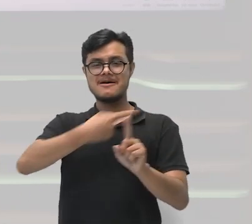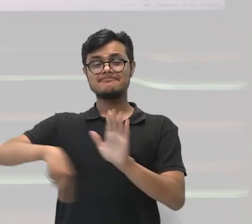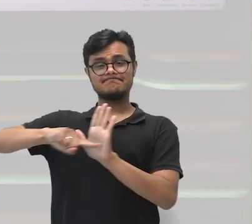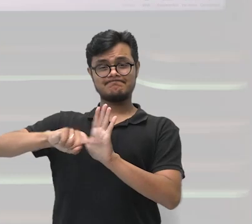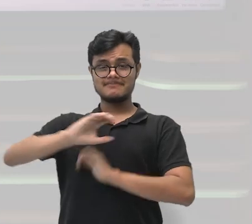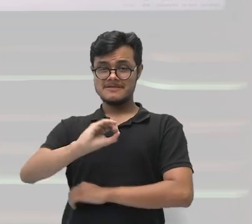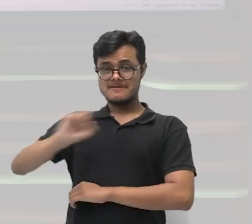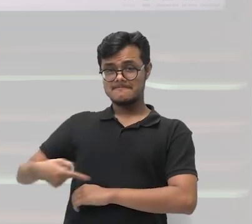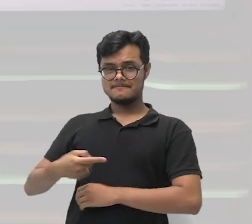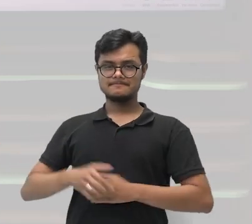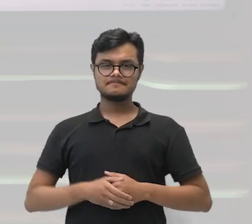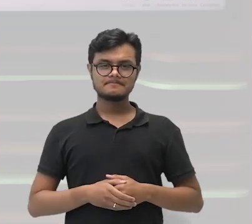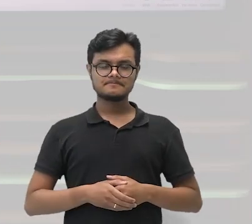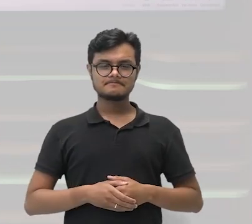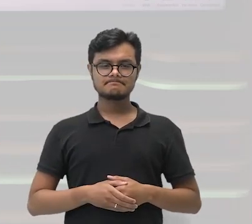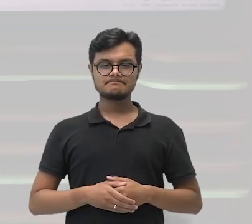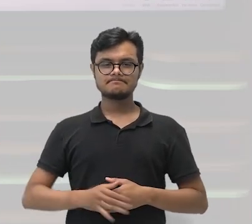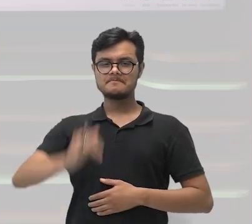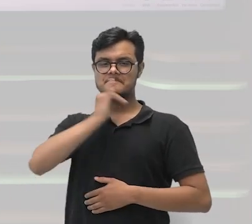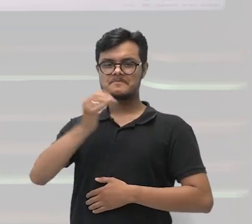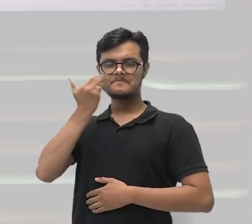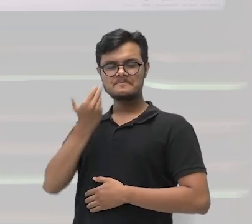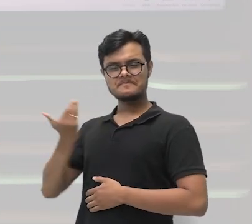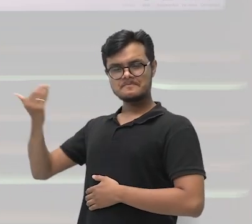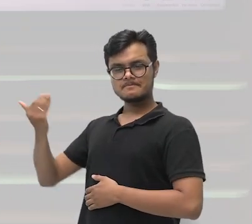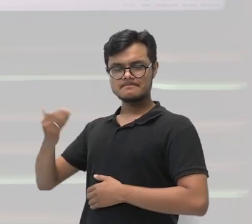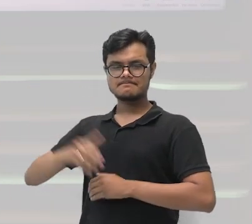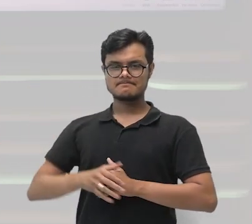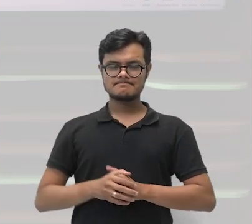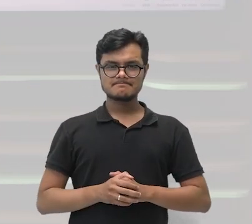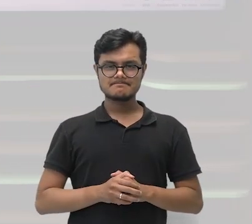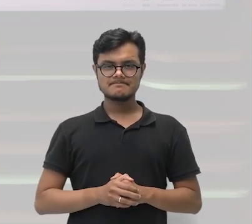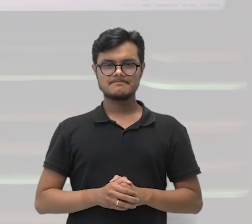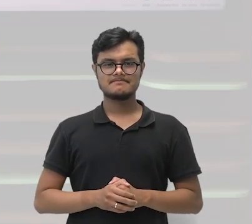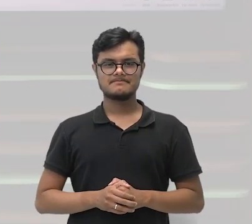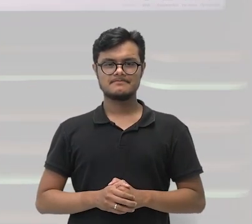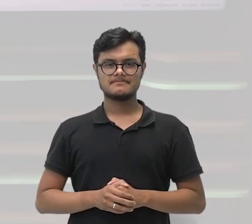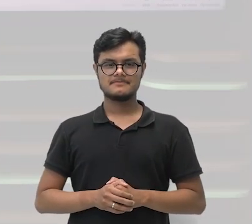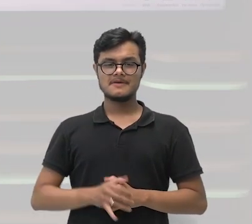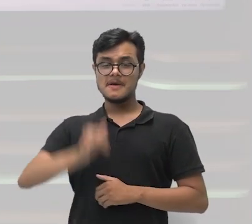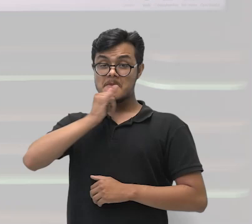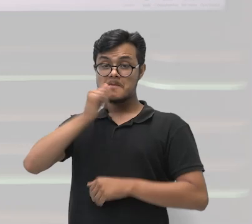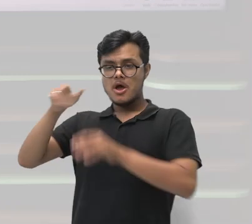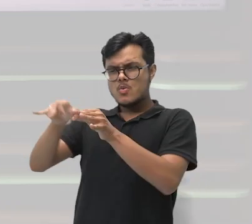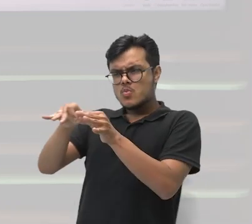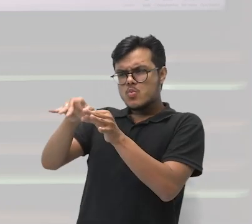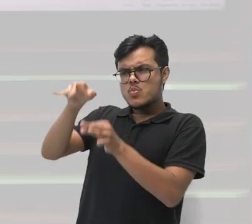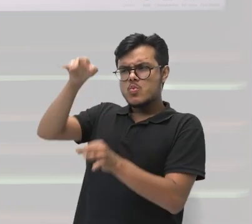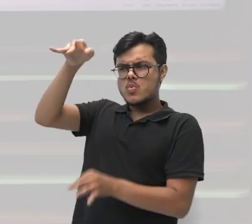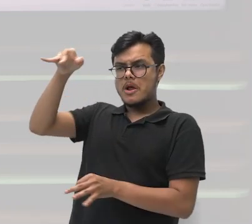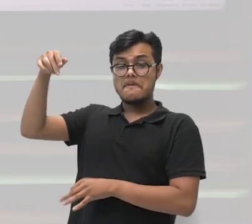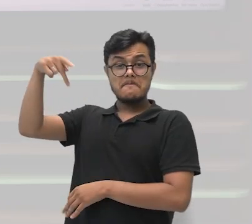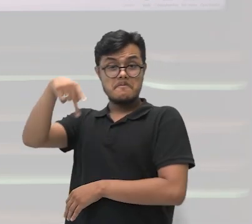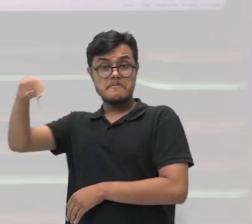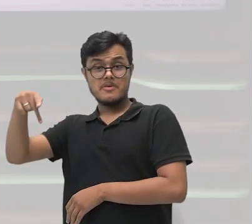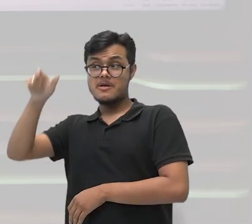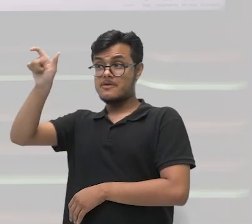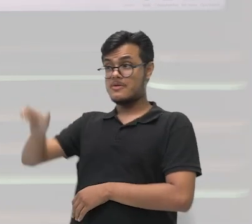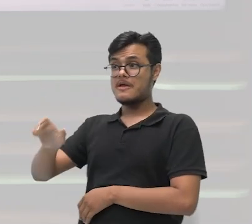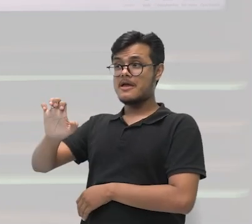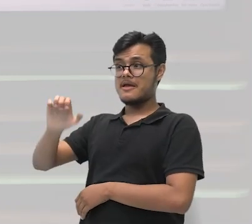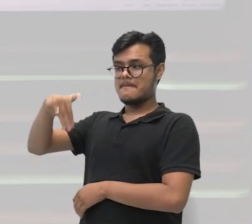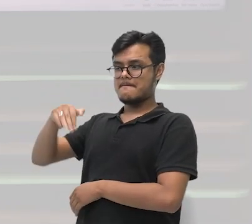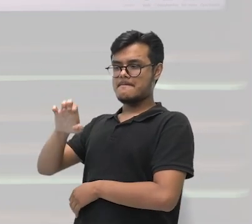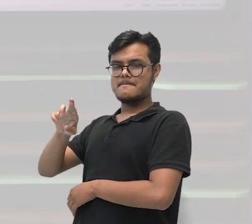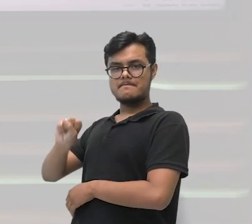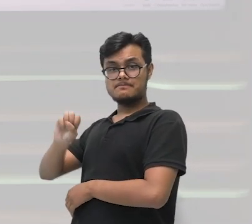números decimais. Vejam só a situação que o professor trouxe aqui, ó, a medida das alturas do professor Emerson